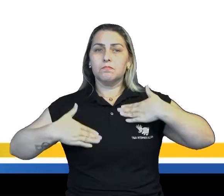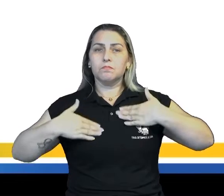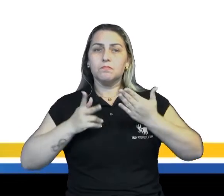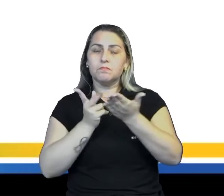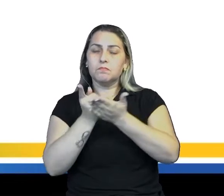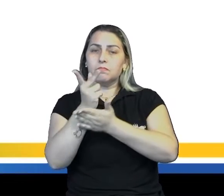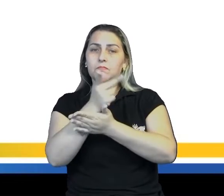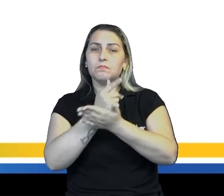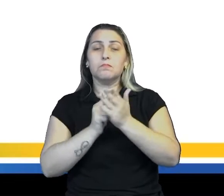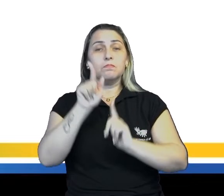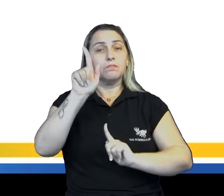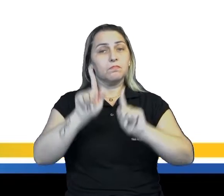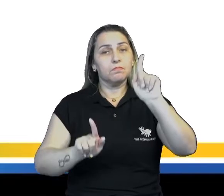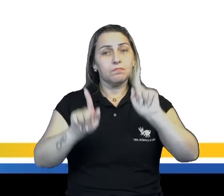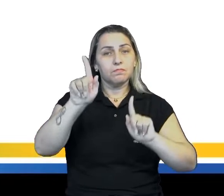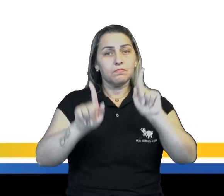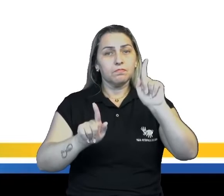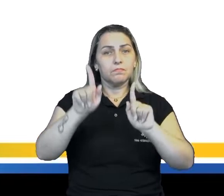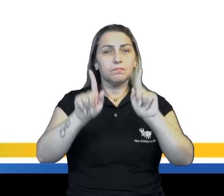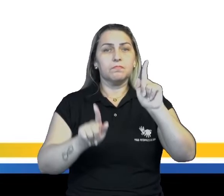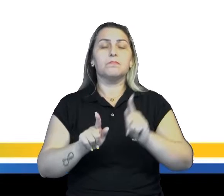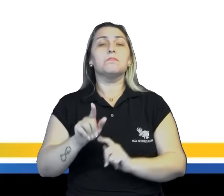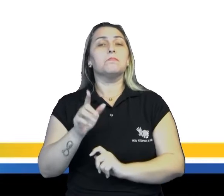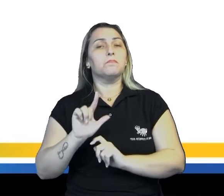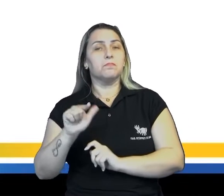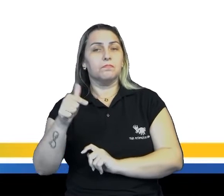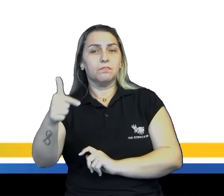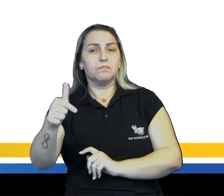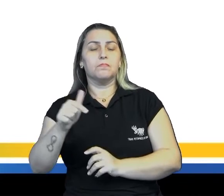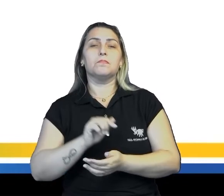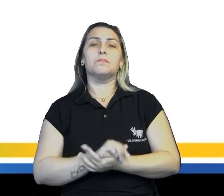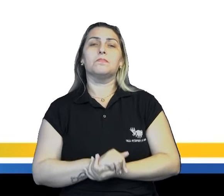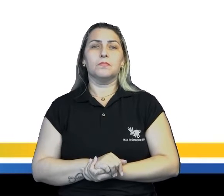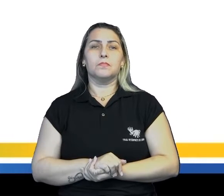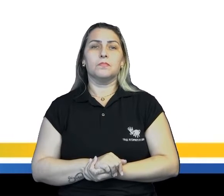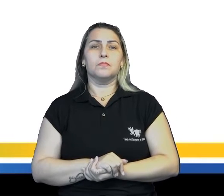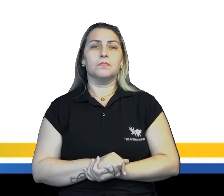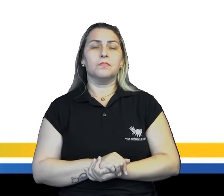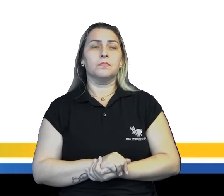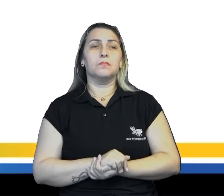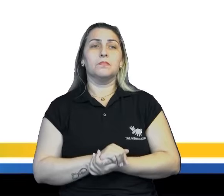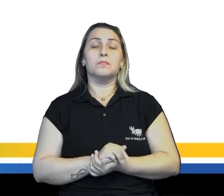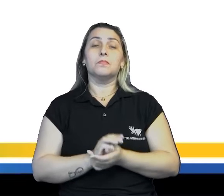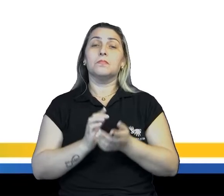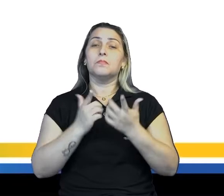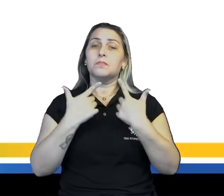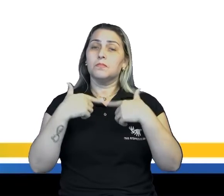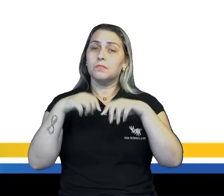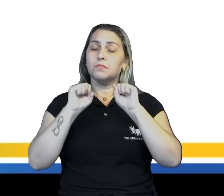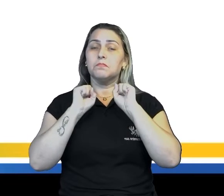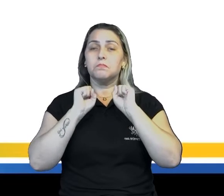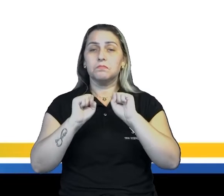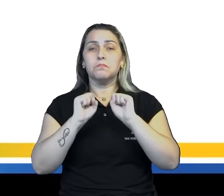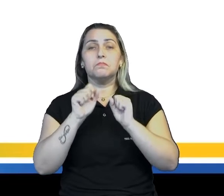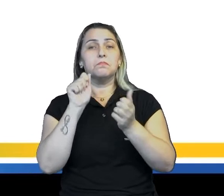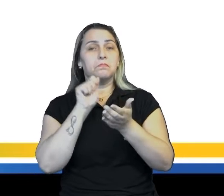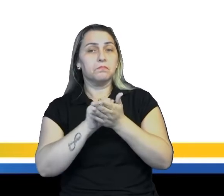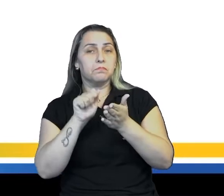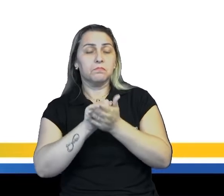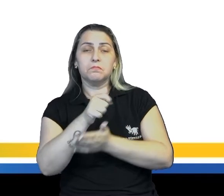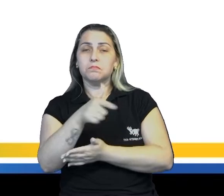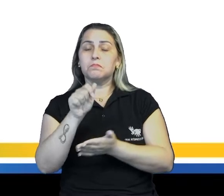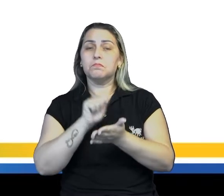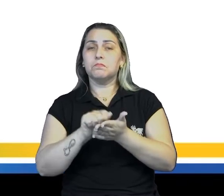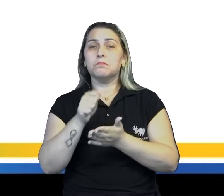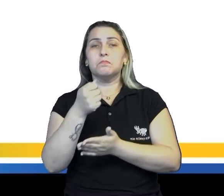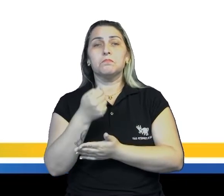corporal, desenhos, gestos e etc. A linguagem pode ser verbal e não